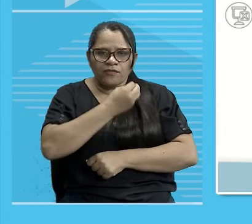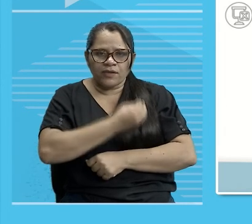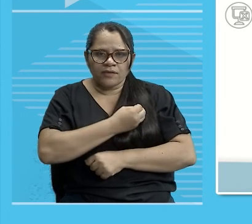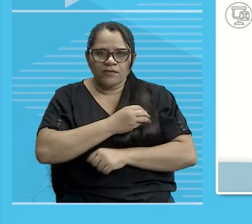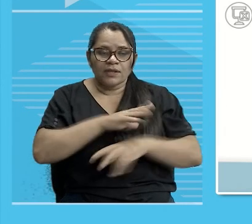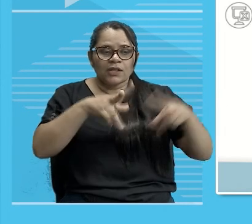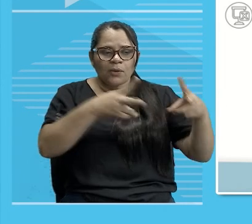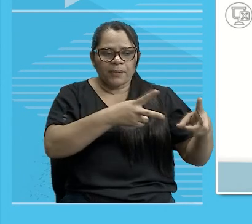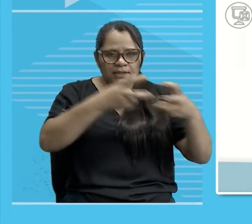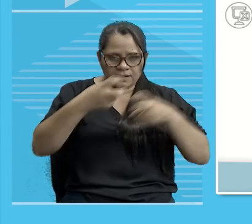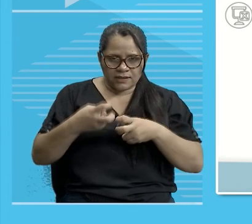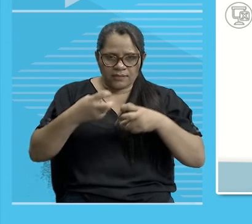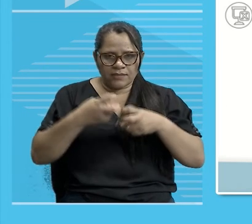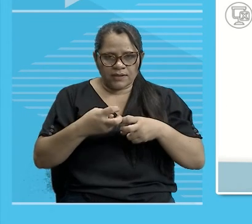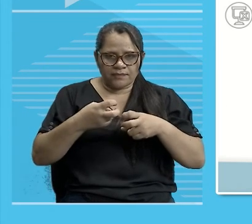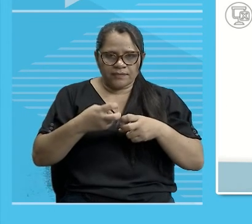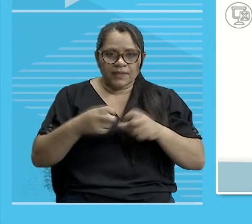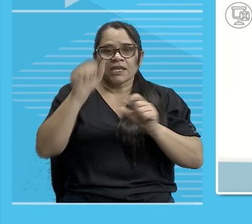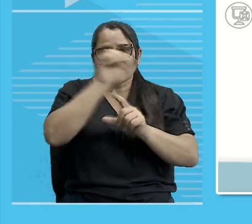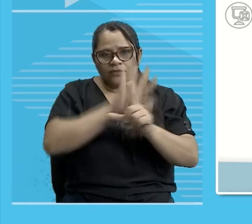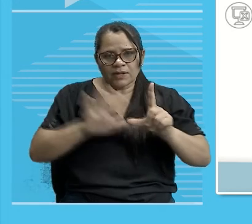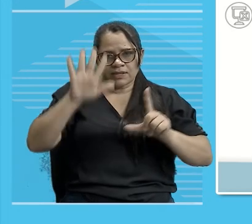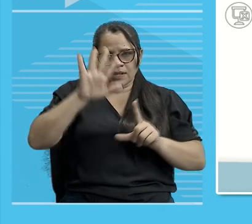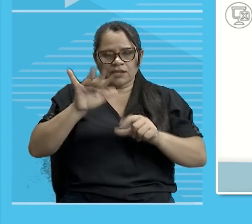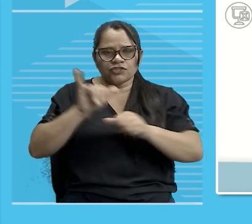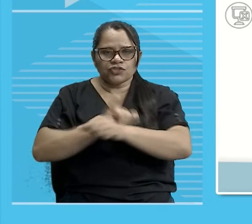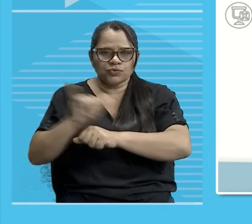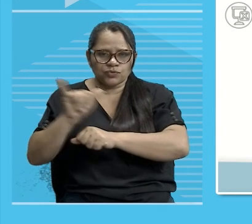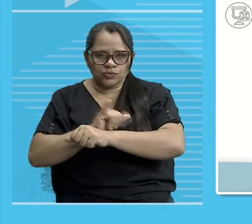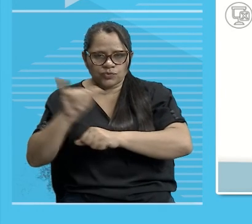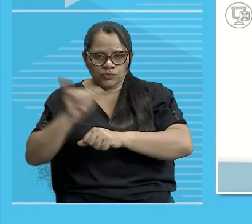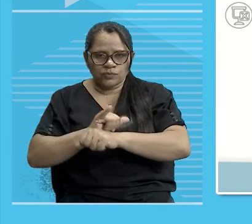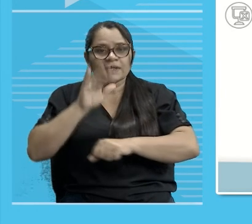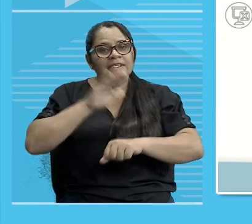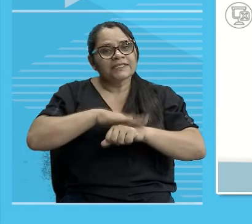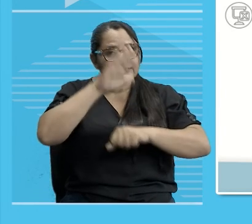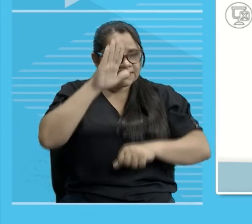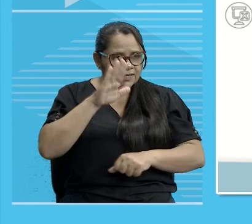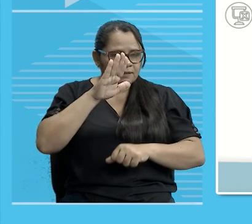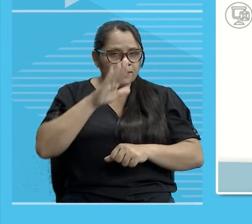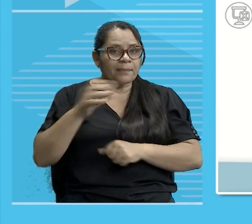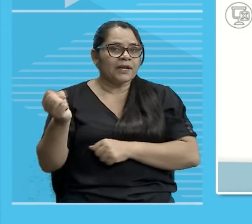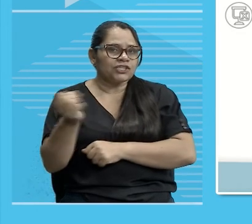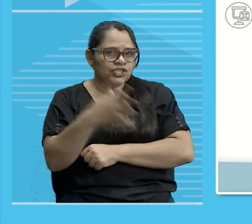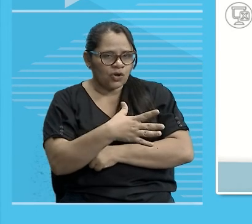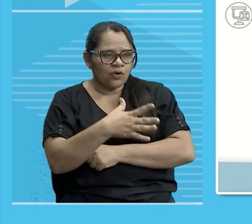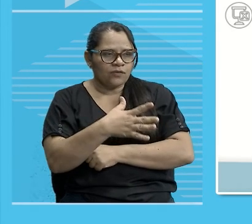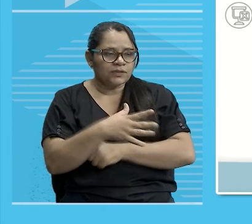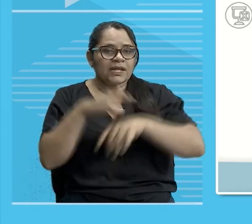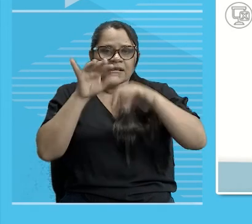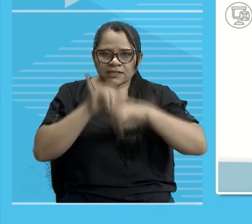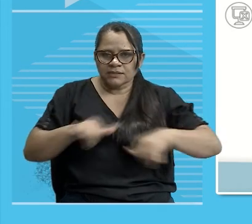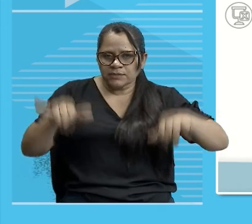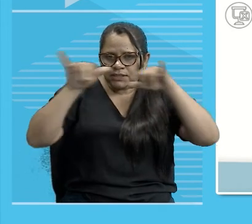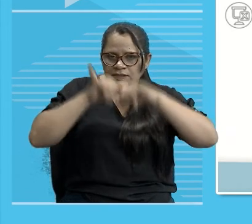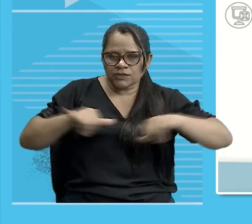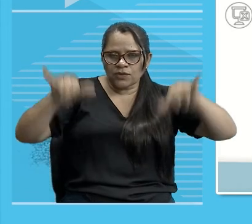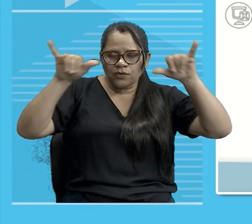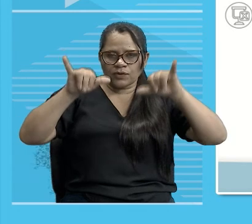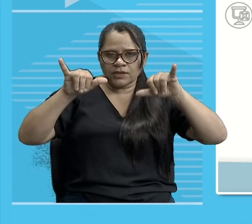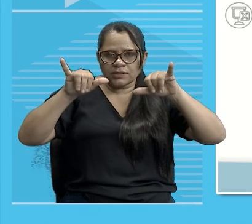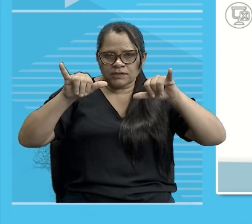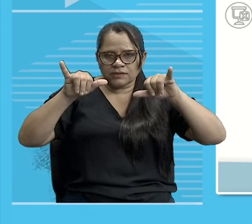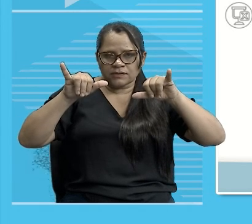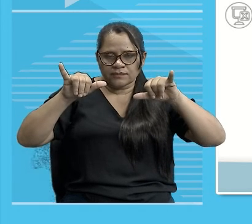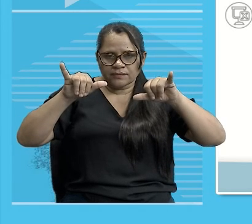os canais de YouTube né eles estão cada vez mais sofisticados as transmissões envolvem corte